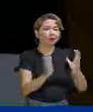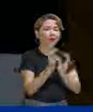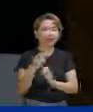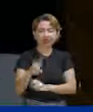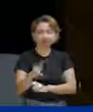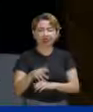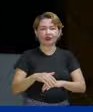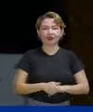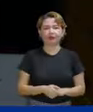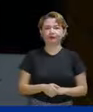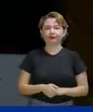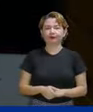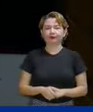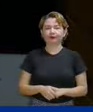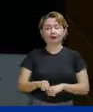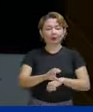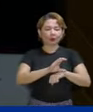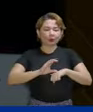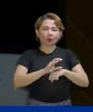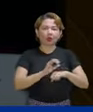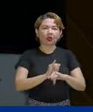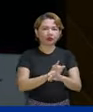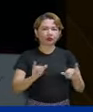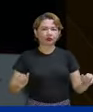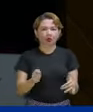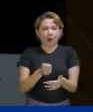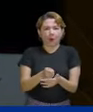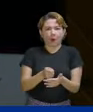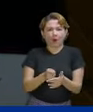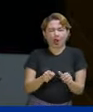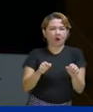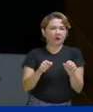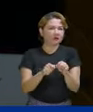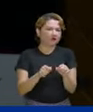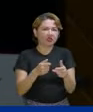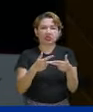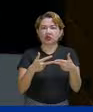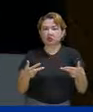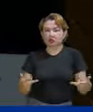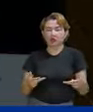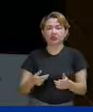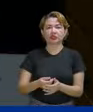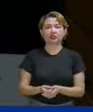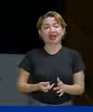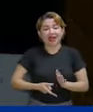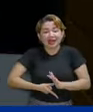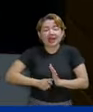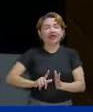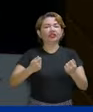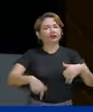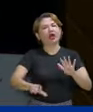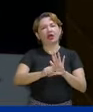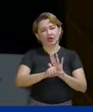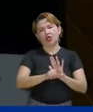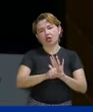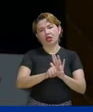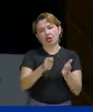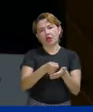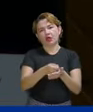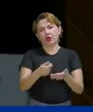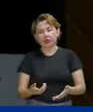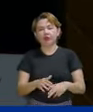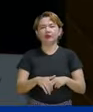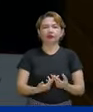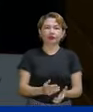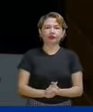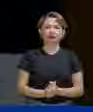inciso 2 da Constituição Federal, que prevê que ninguém será obrigado a fazer ou deixar de fazer algo, senão em virtude de lei. Argumenta